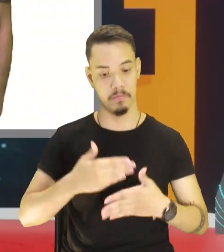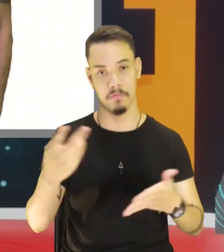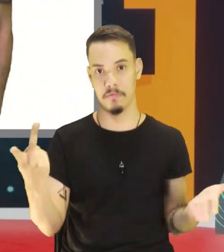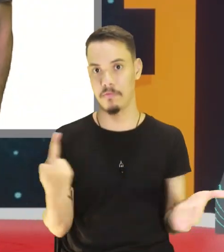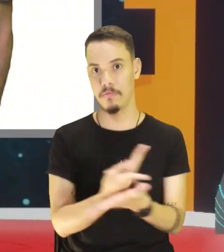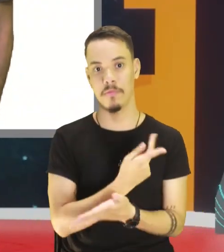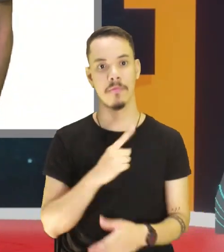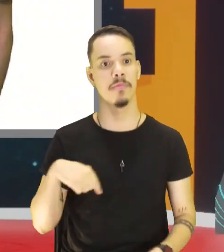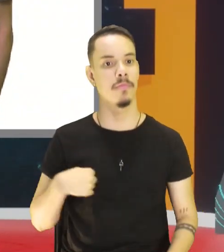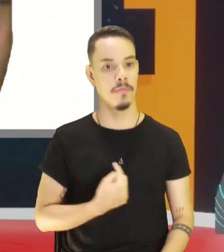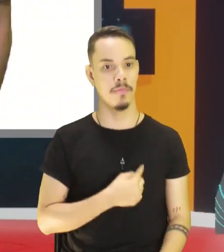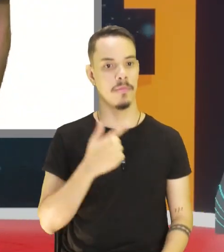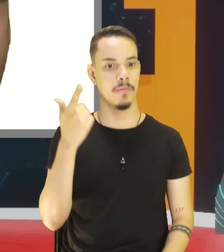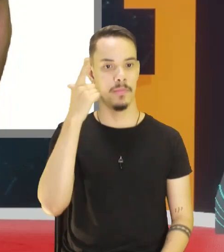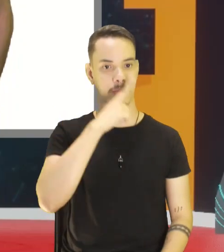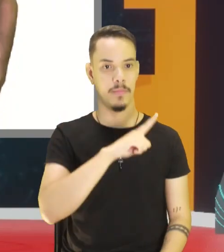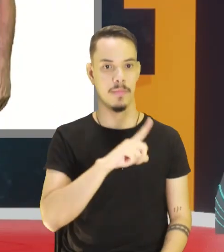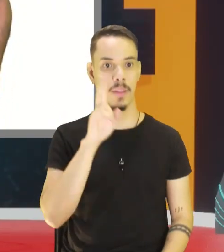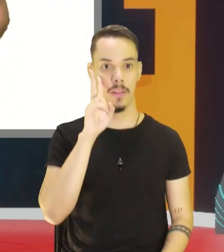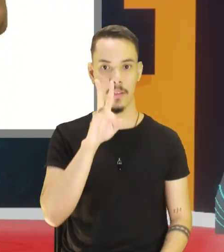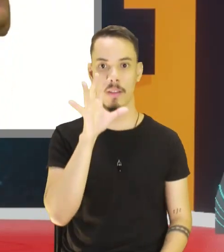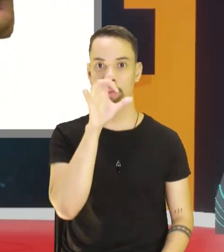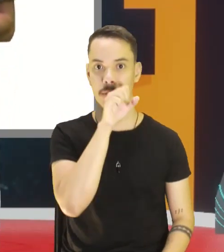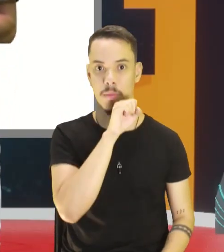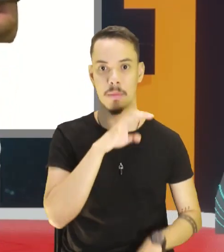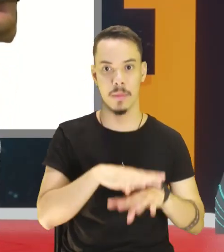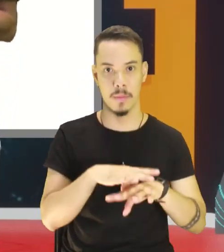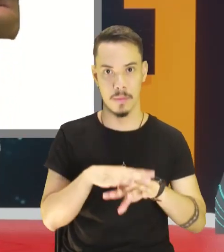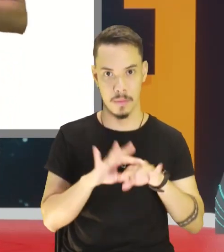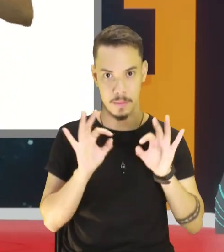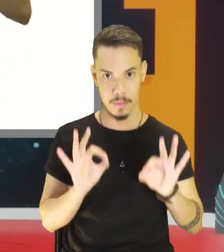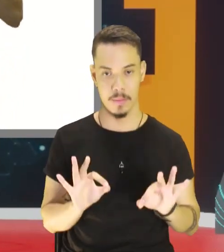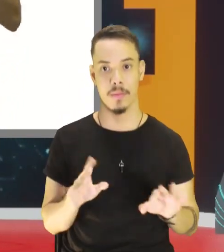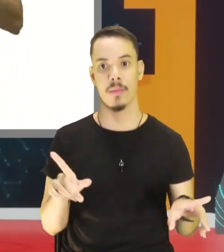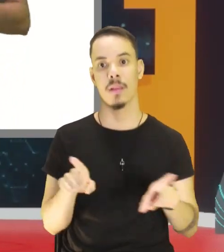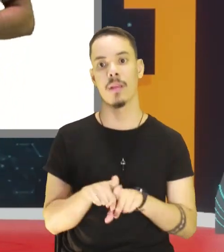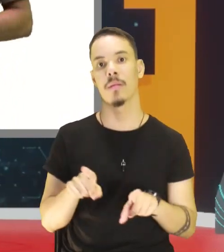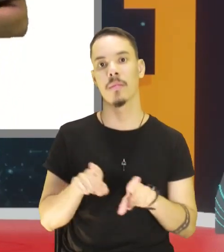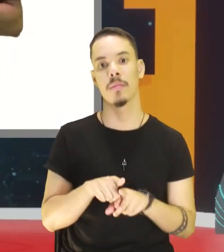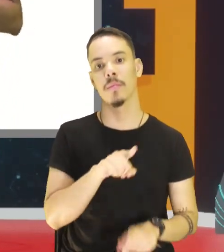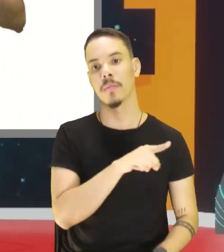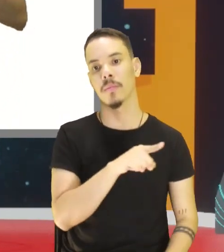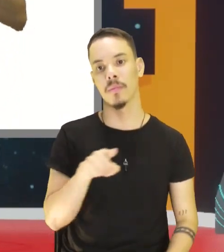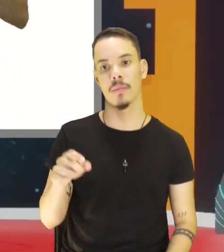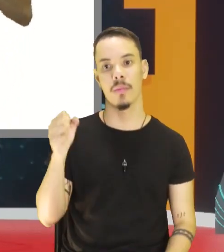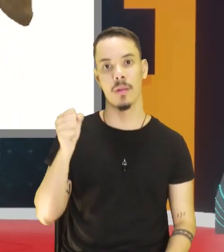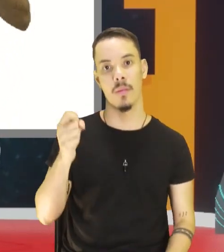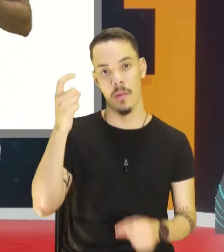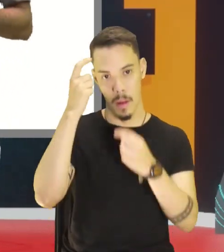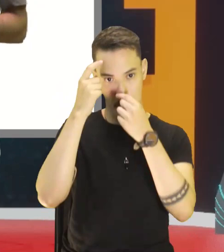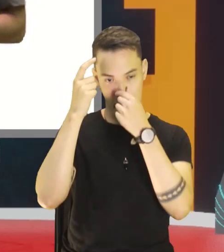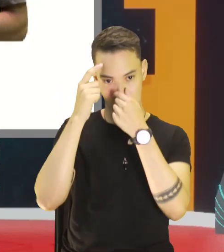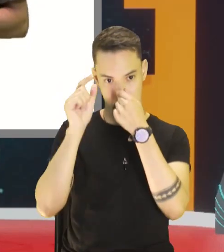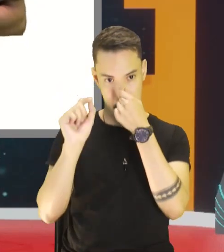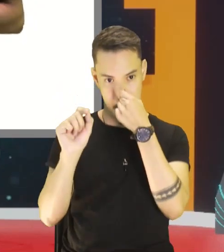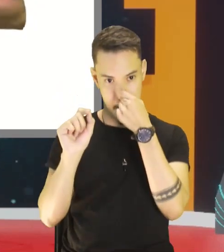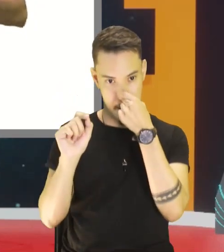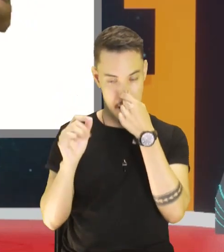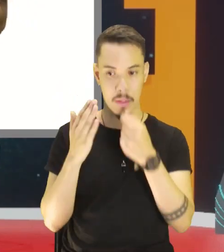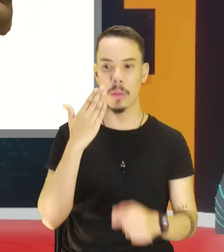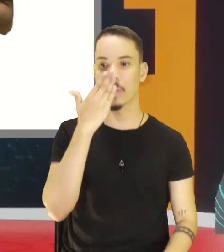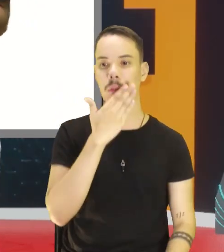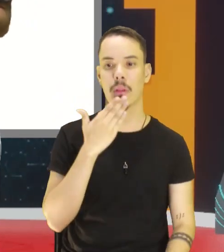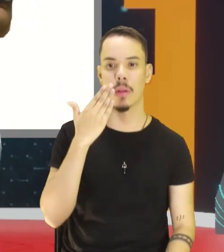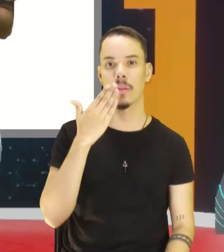a gente conseguiu aí visualizar a matemática aplicada, né? E da mesma maneira, você pode pensar na confecção do doce, do café,